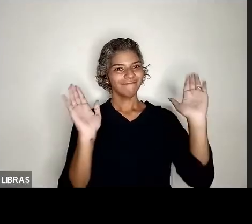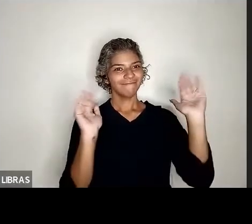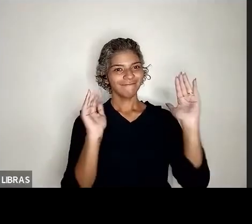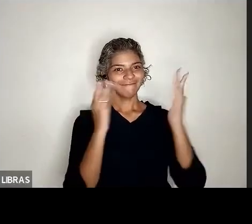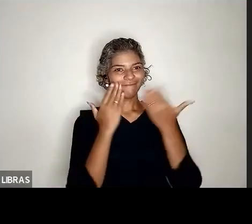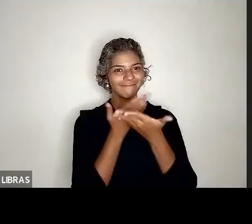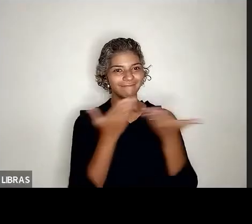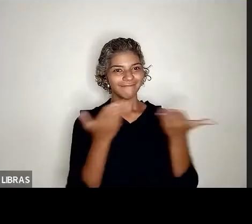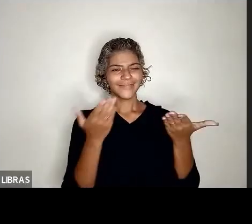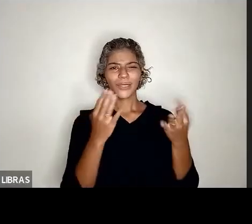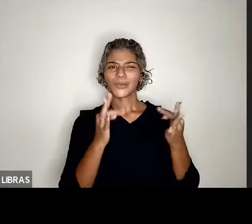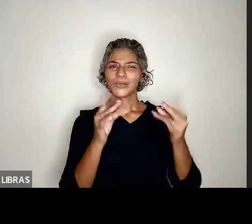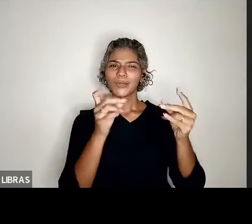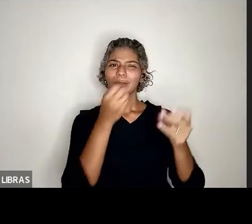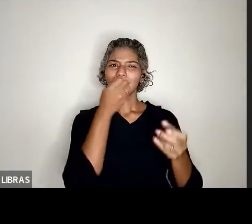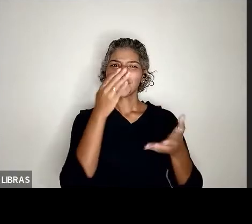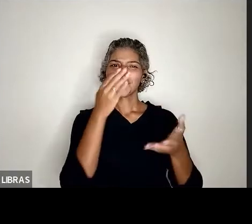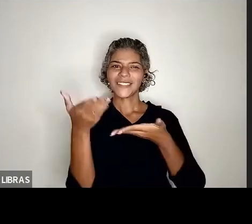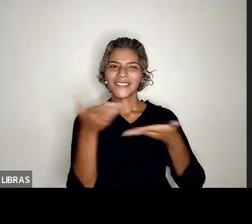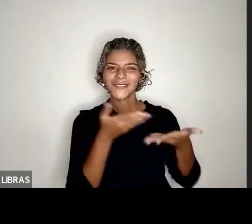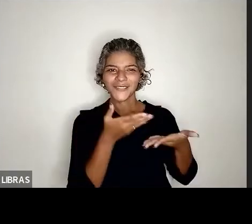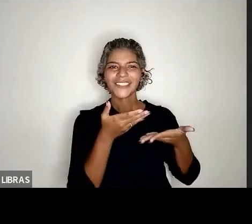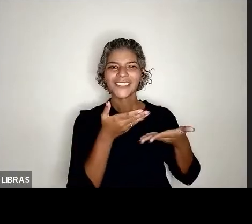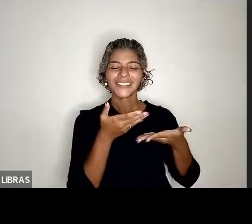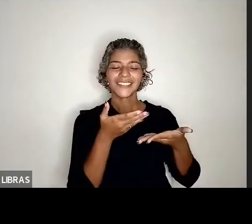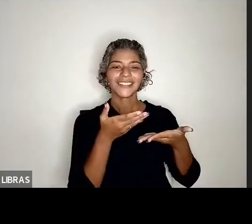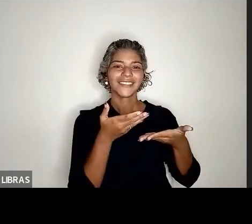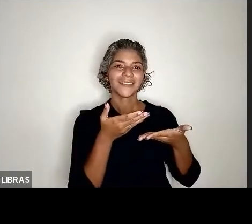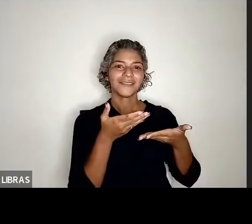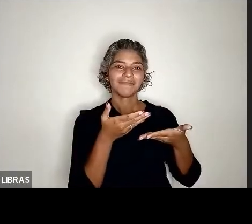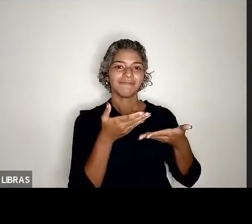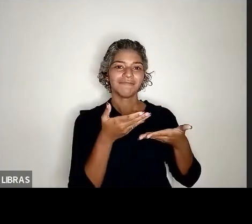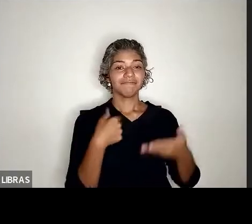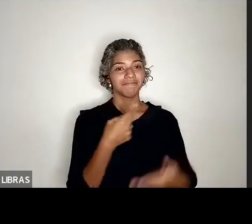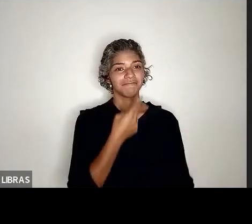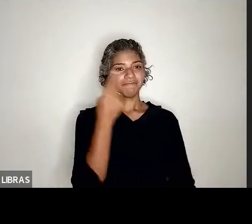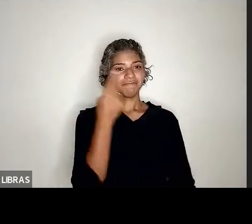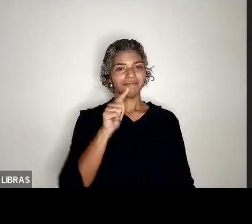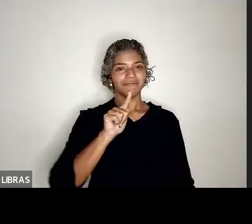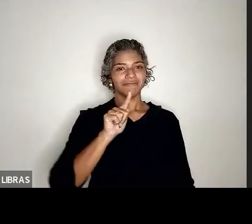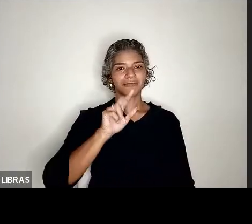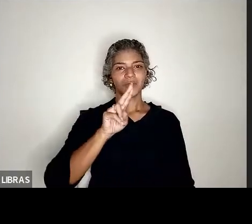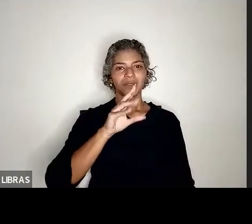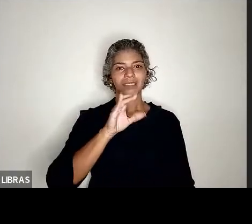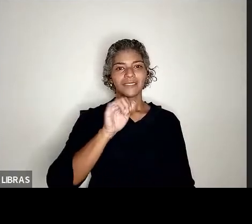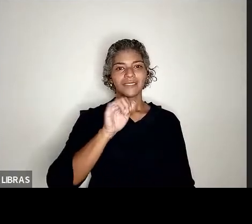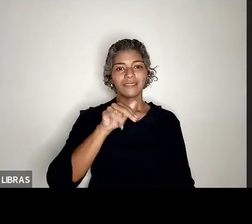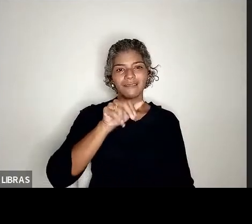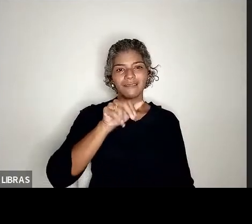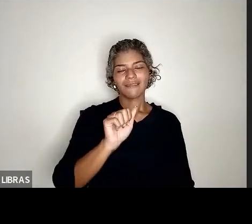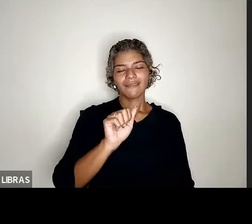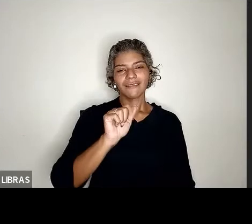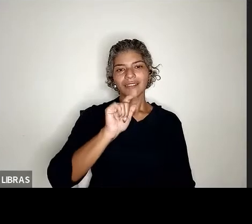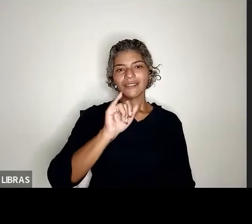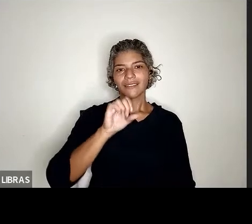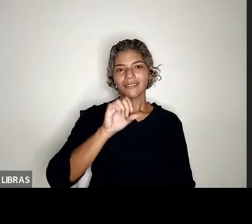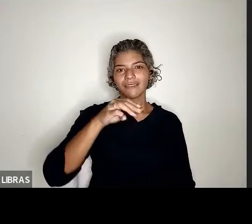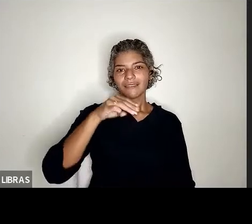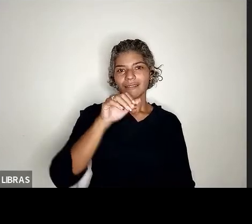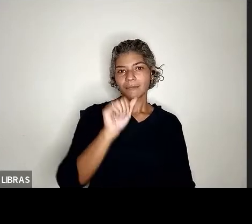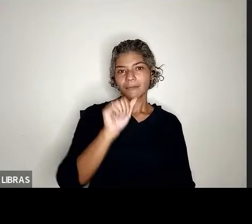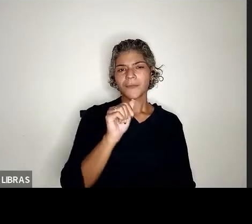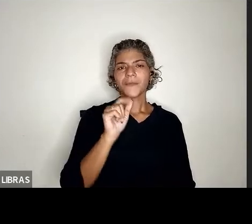Sejam muito bem-vindos, bem-vindas. Eu me chamo Luciana Lima, tenho a pele